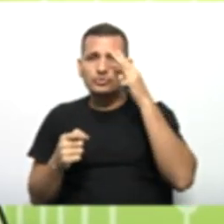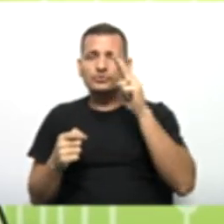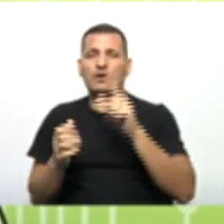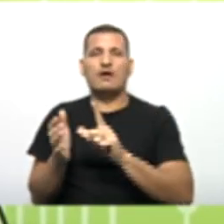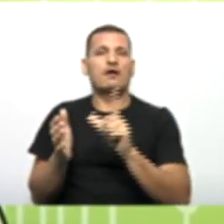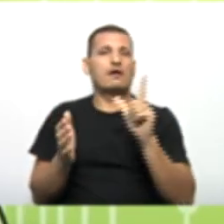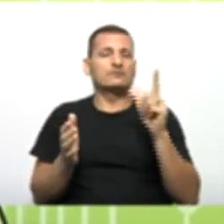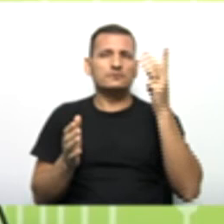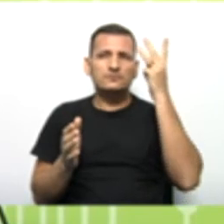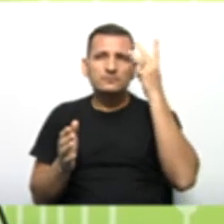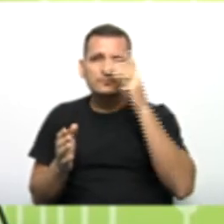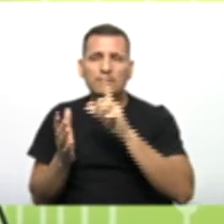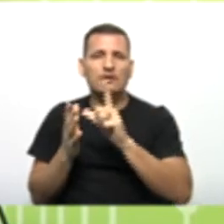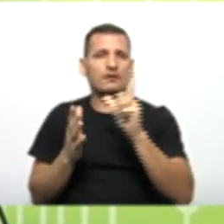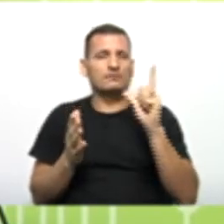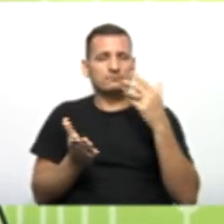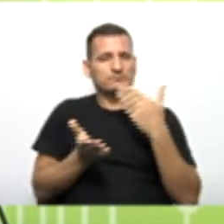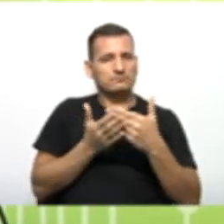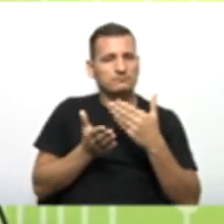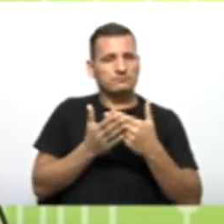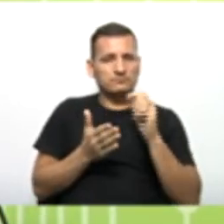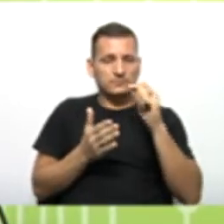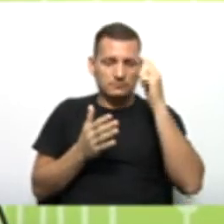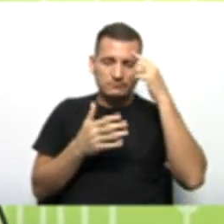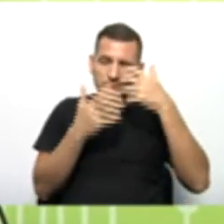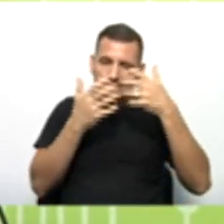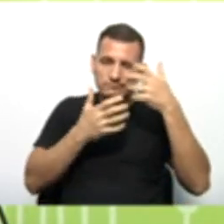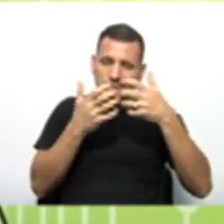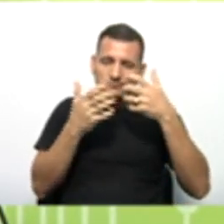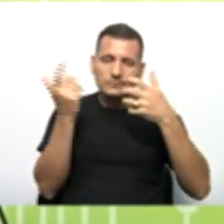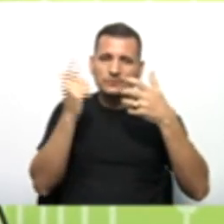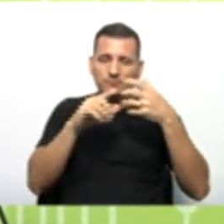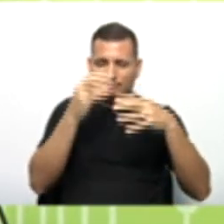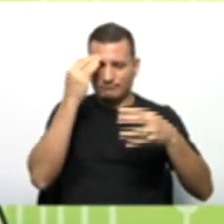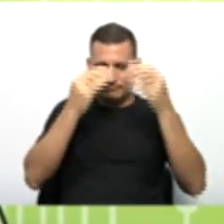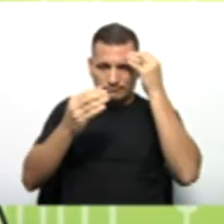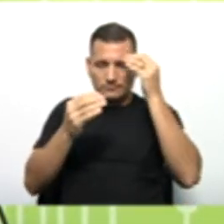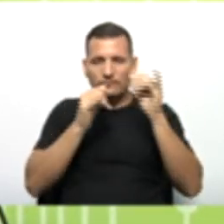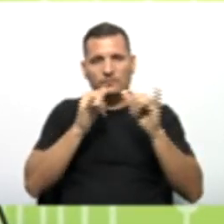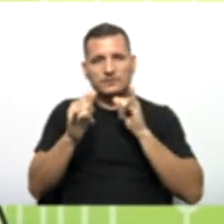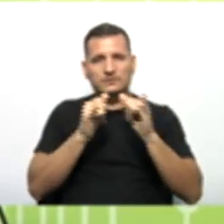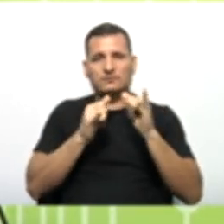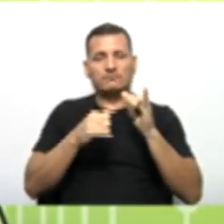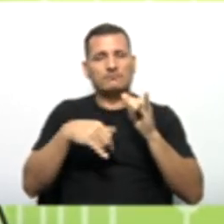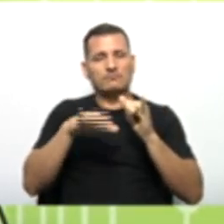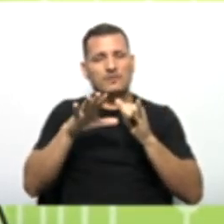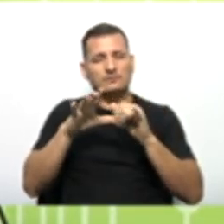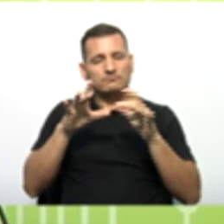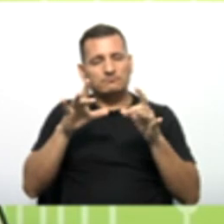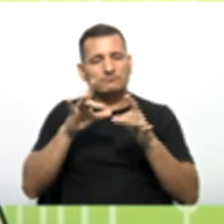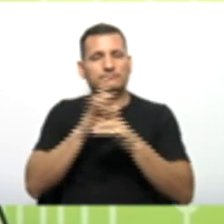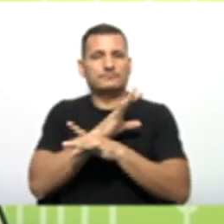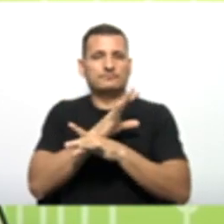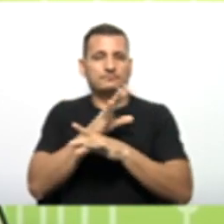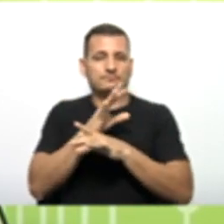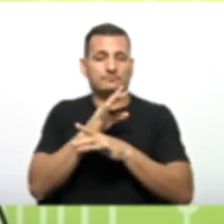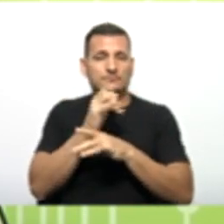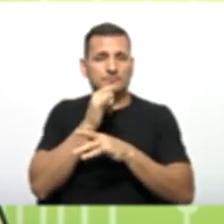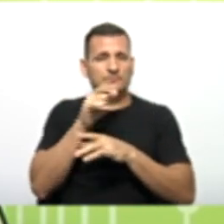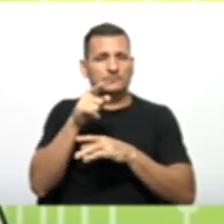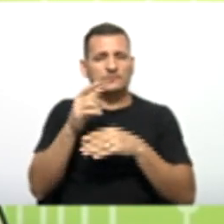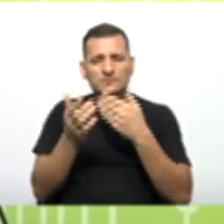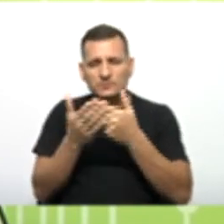antes que aí o cérebro a gente consegue armazenar essa informação de forma mais concreta quando se estuda muito